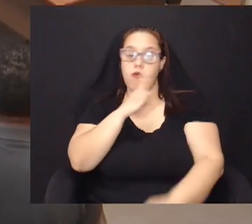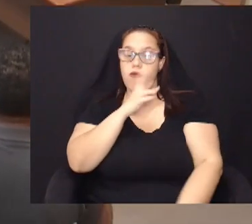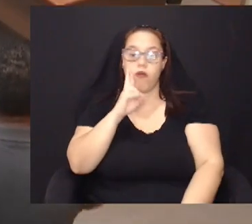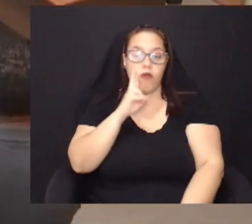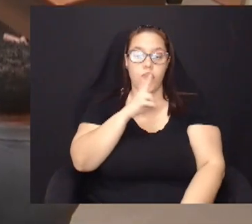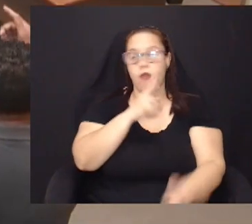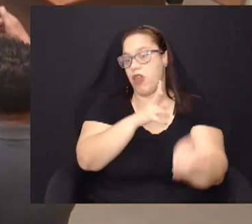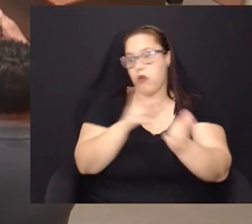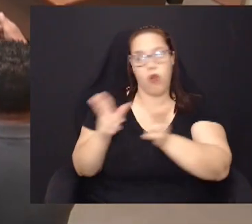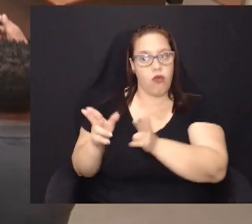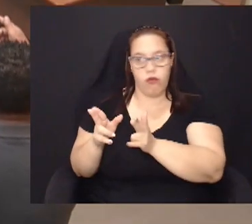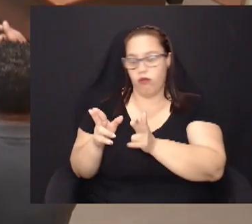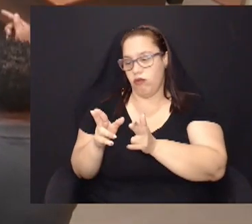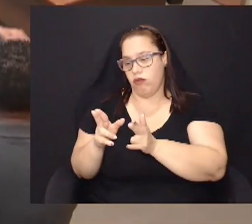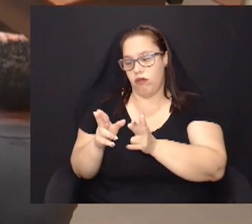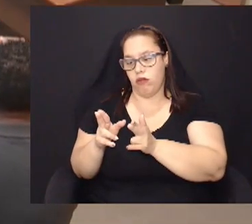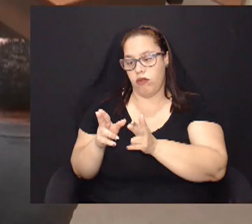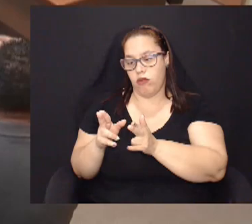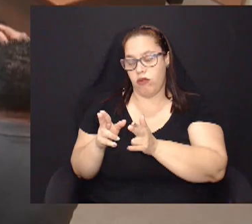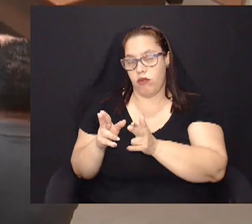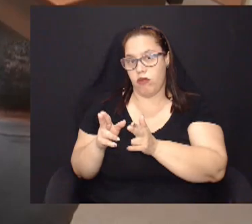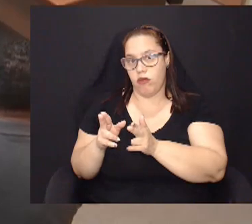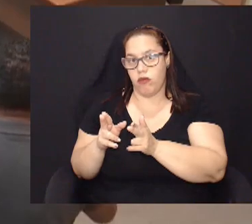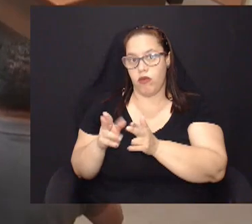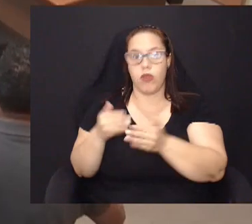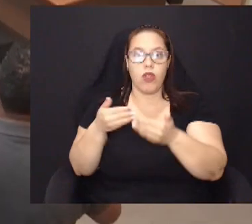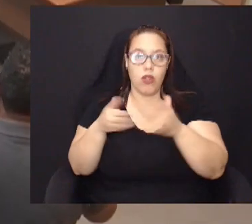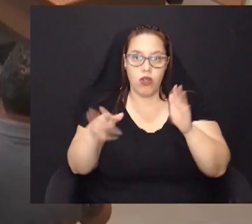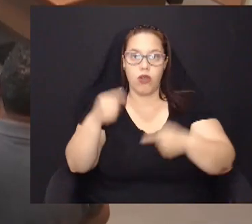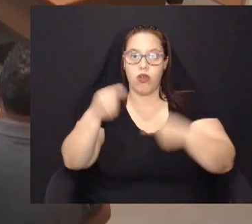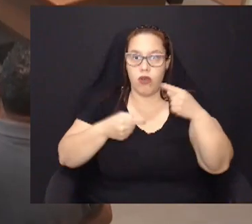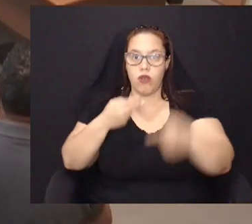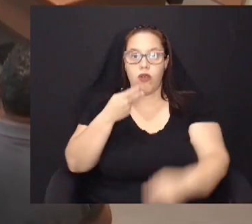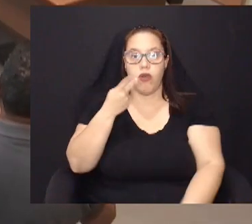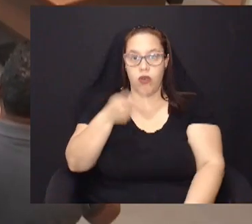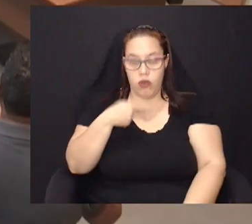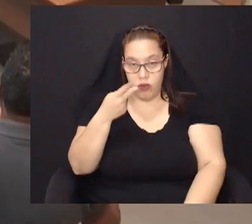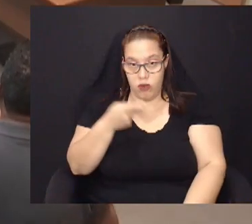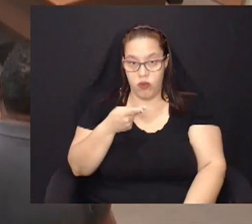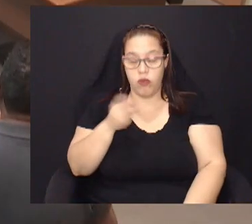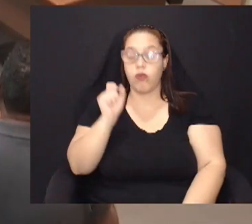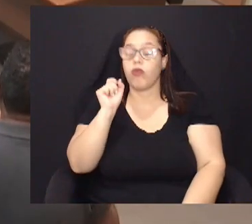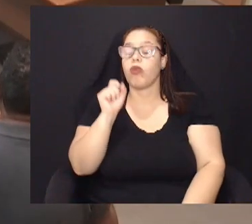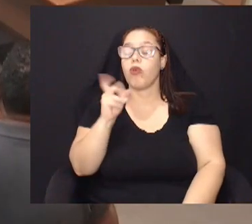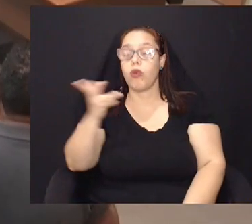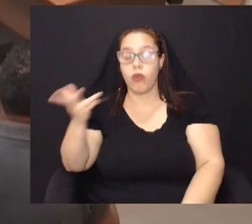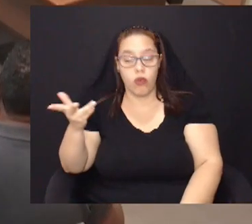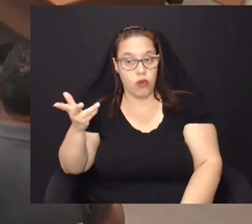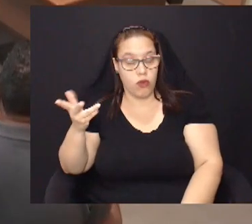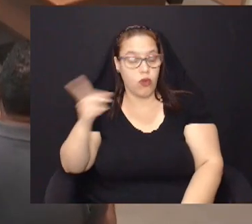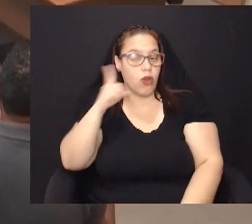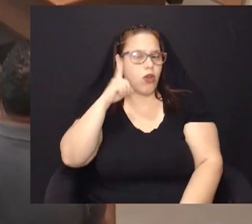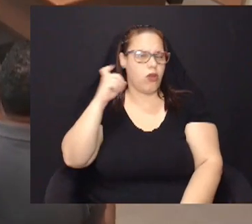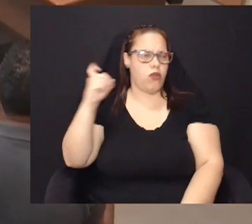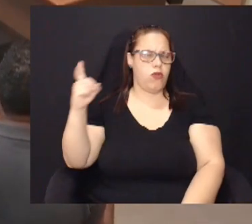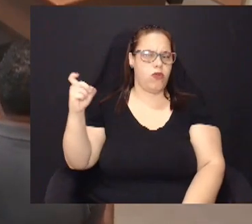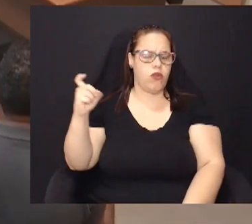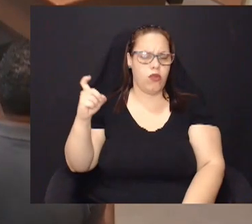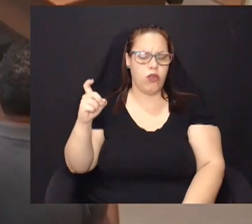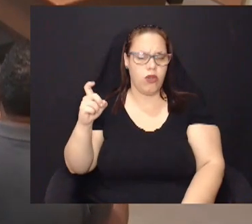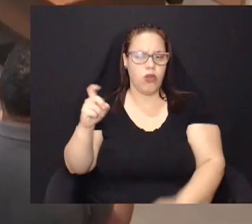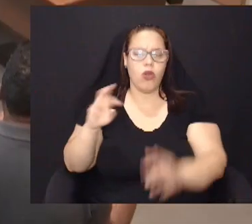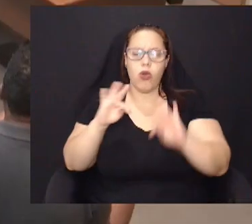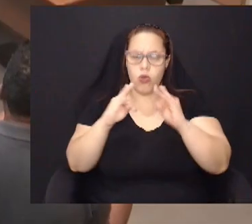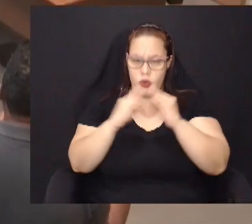mesmo. Nós sempre tocamos na tecla aqui, na discussão, na frente parlamentar, na questão do barulho dos templos religiosos